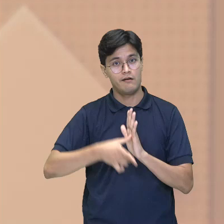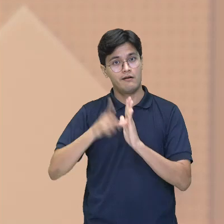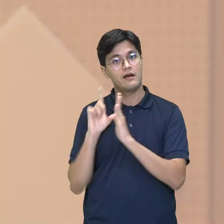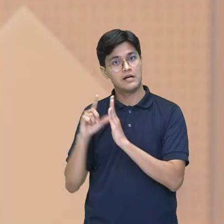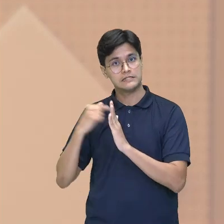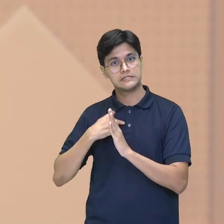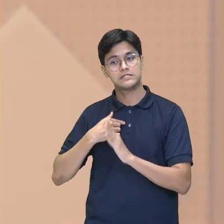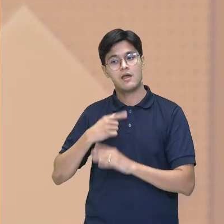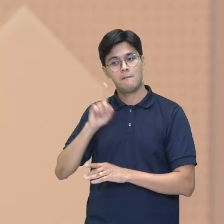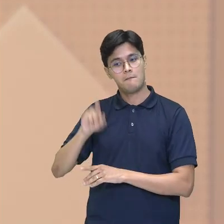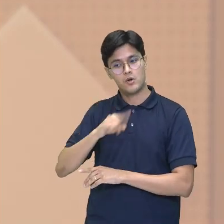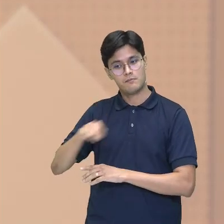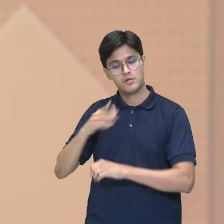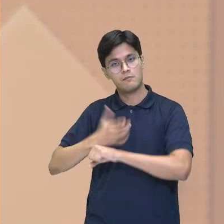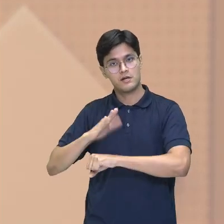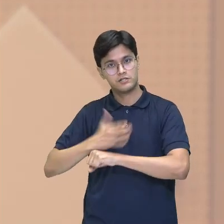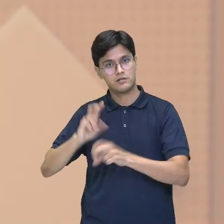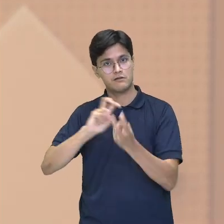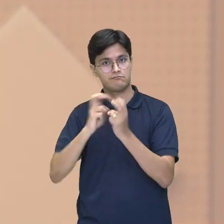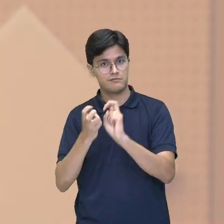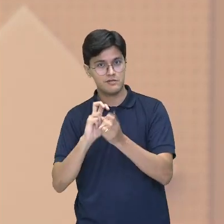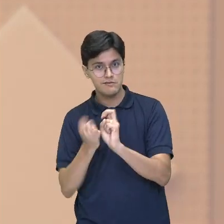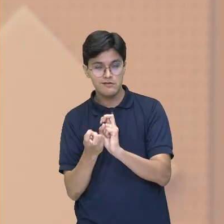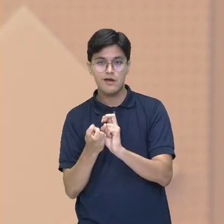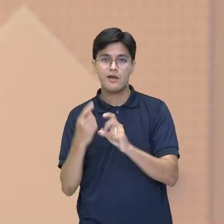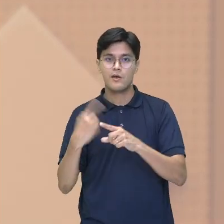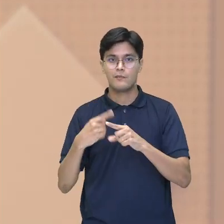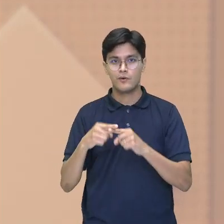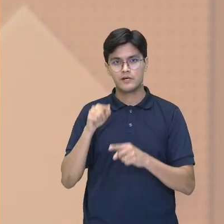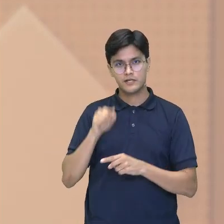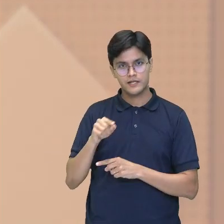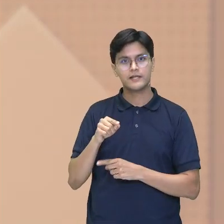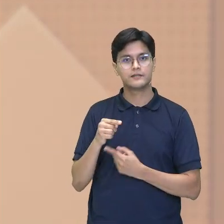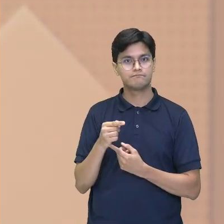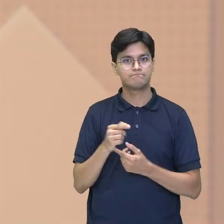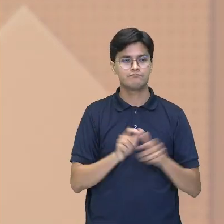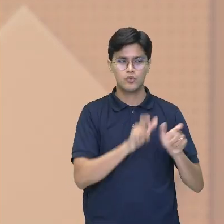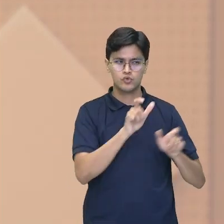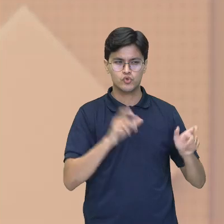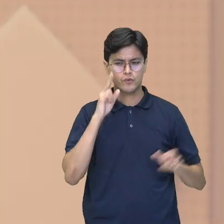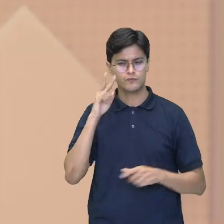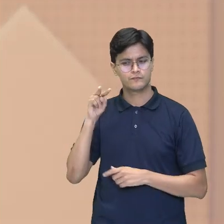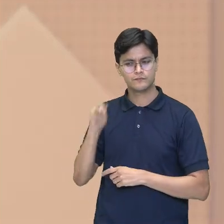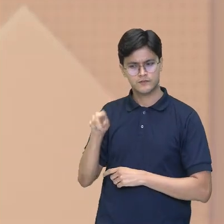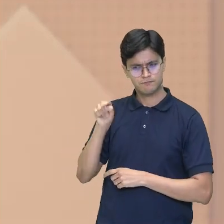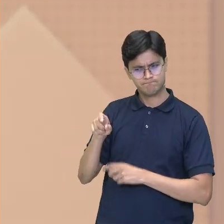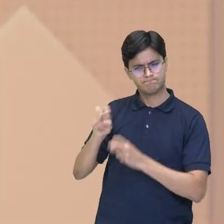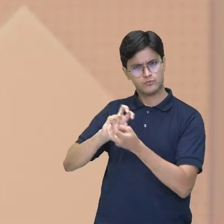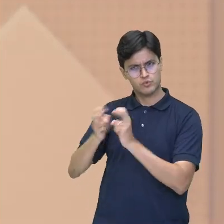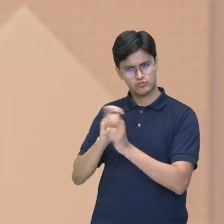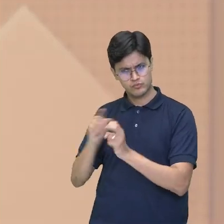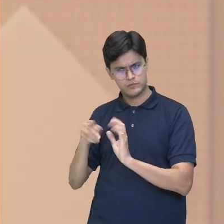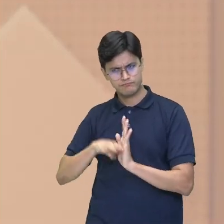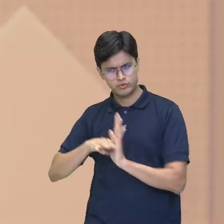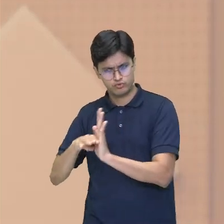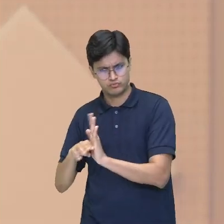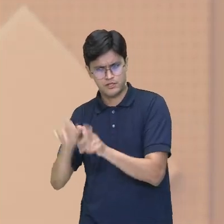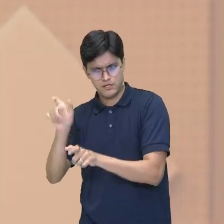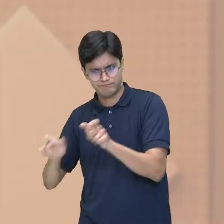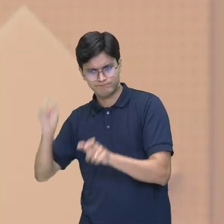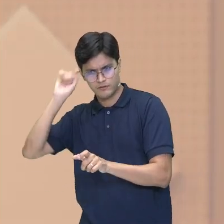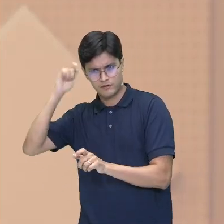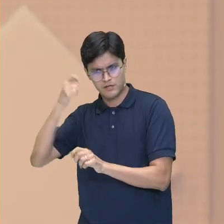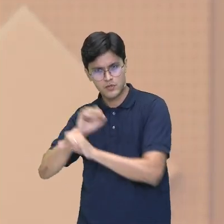viam como essa dança, como essa luta poderia ser benéfica para o negro escravizado